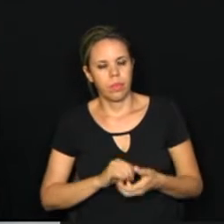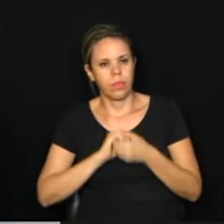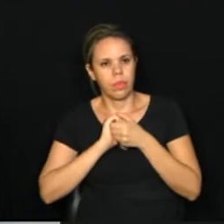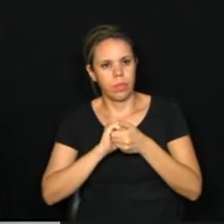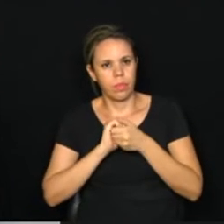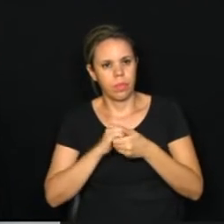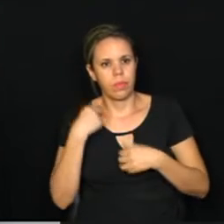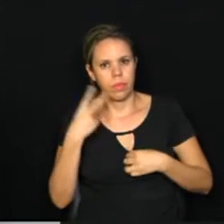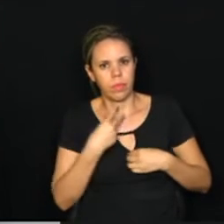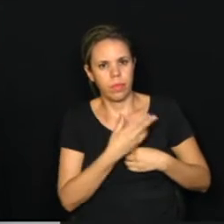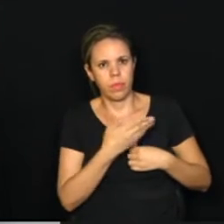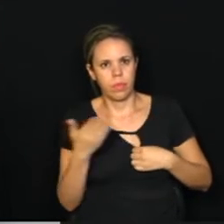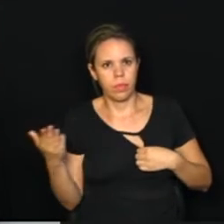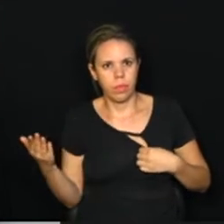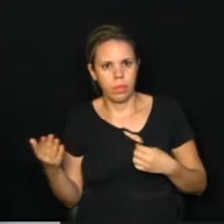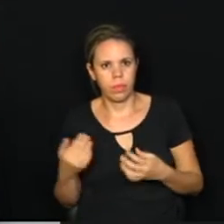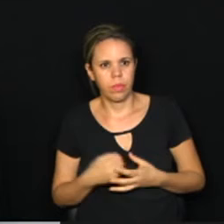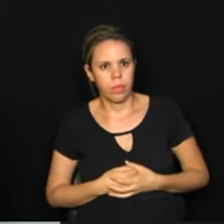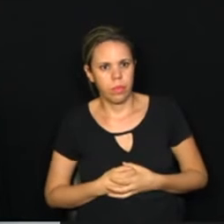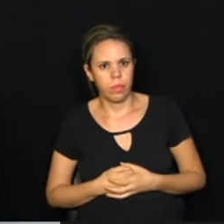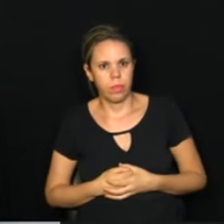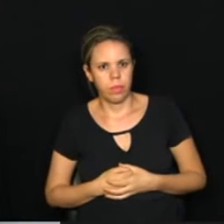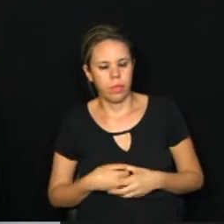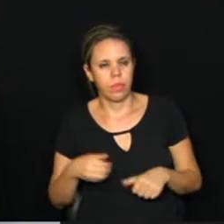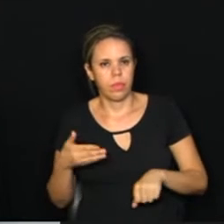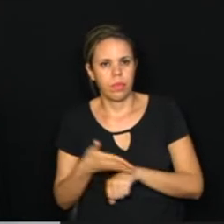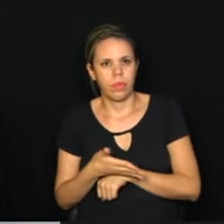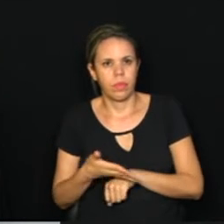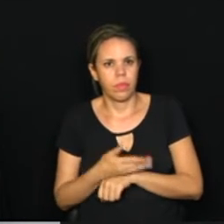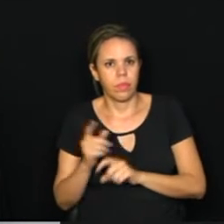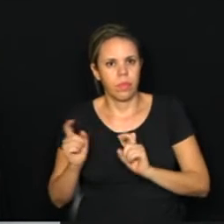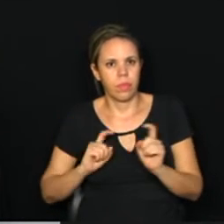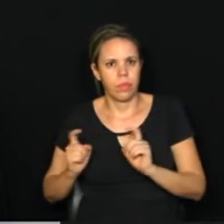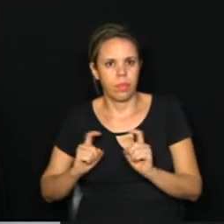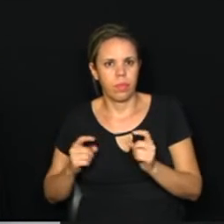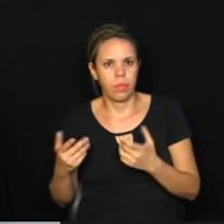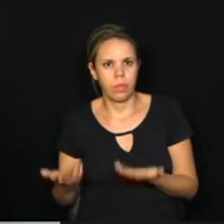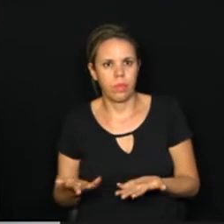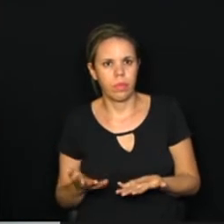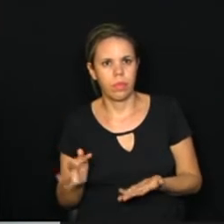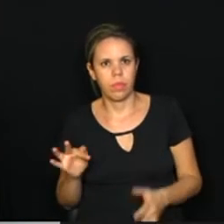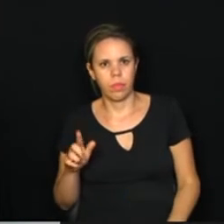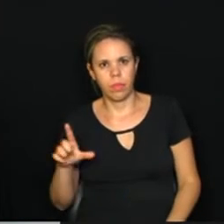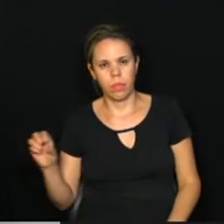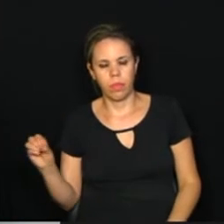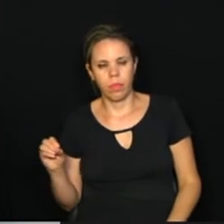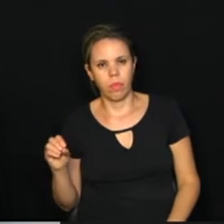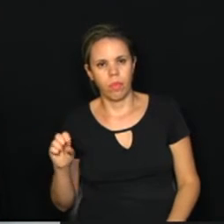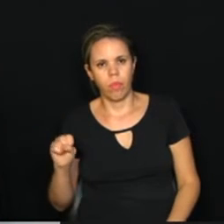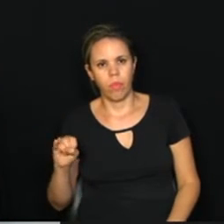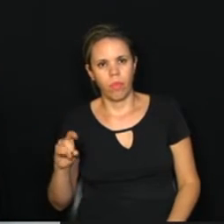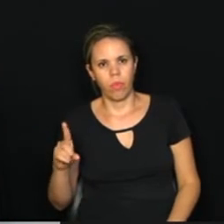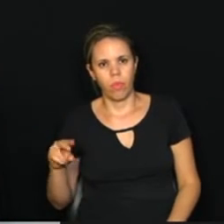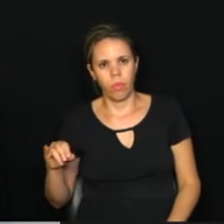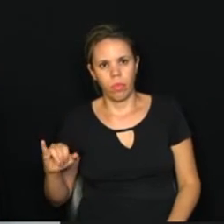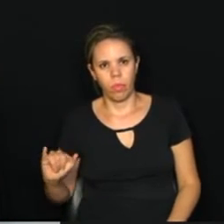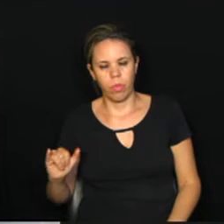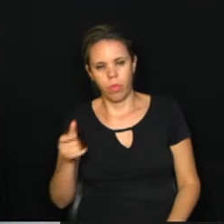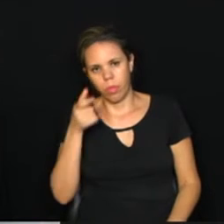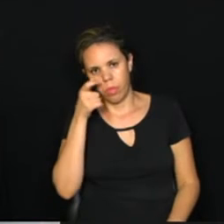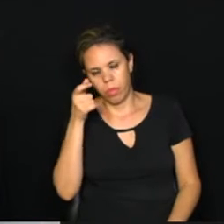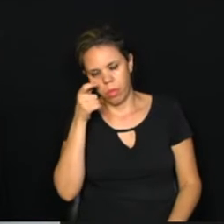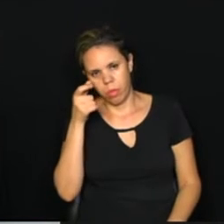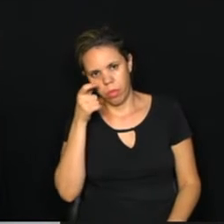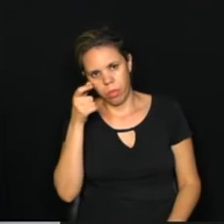os vereadores e vereadoras que participam dessa reunião, o Flávio, o Sidney e as pessoas que acompanham